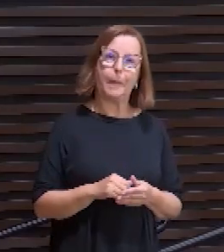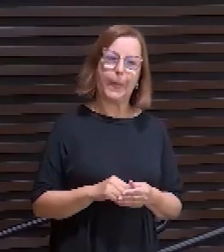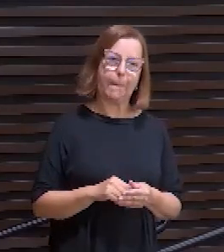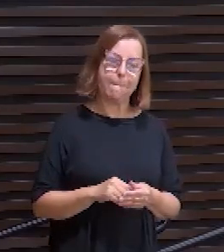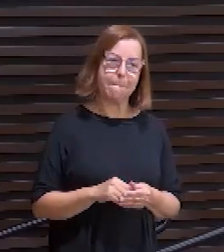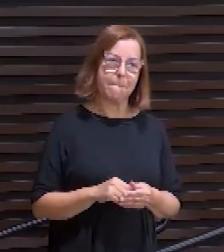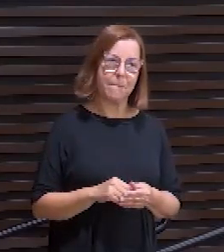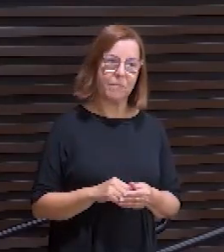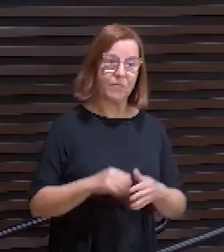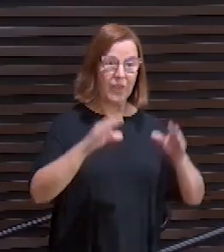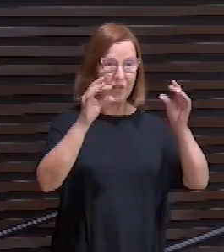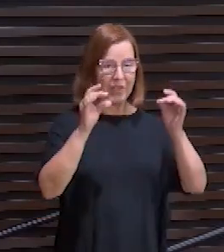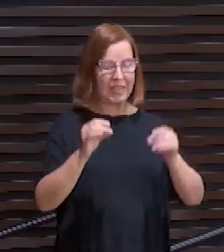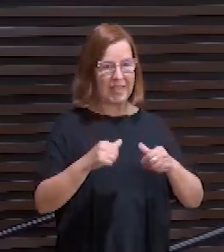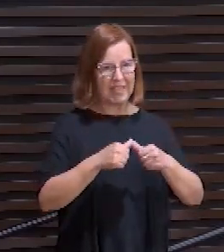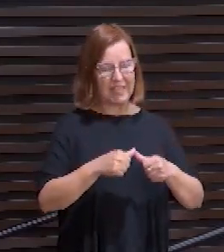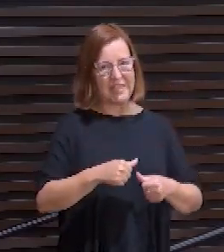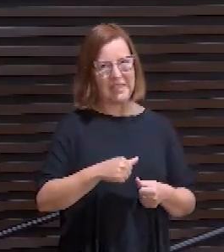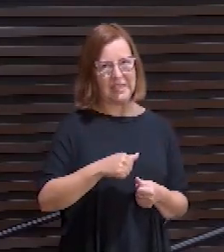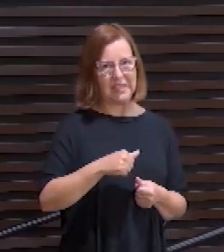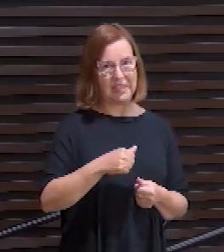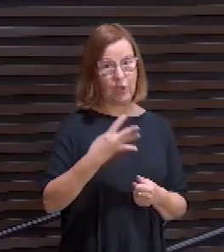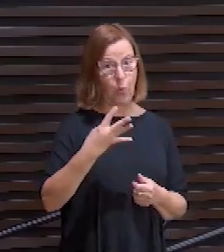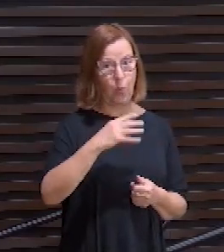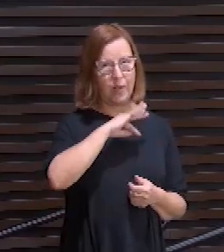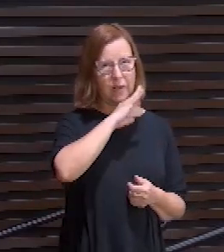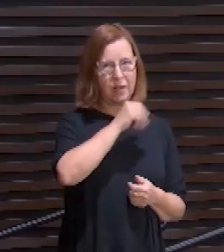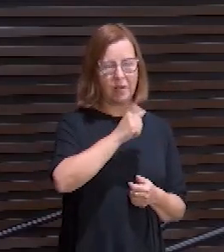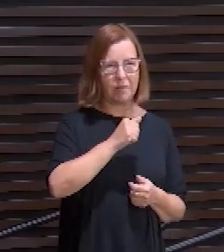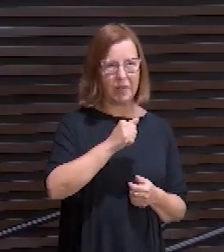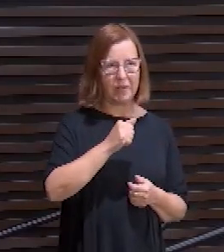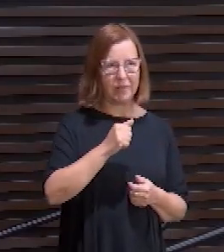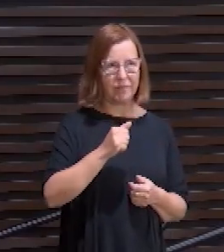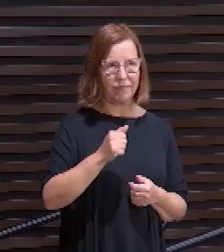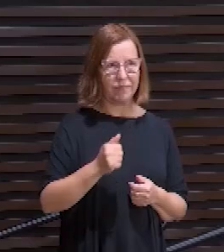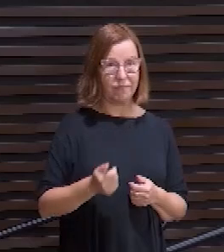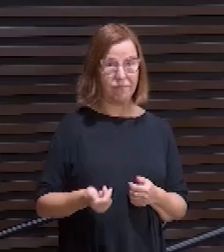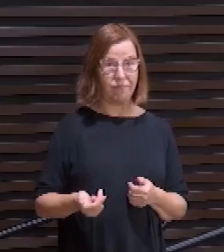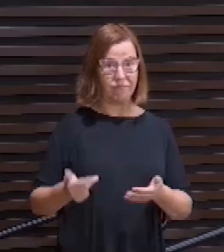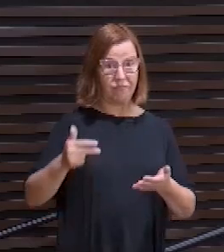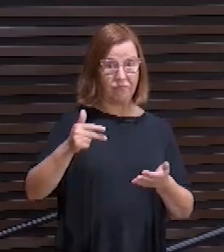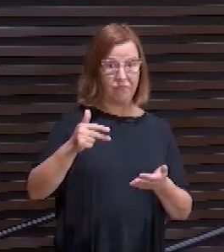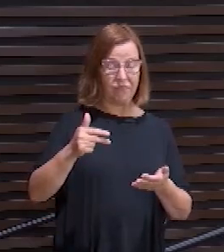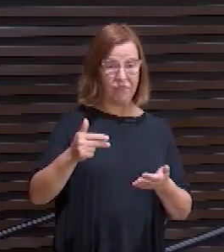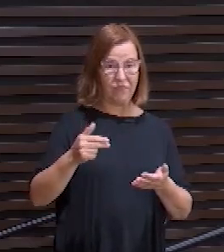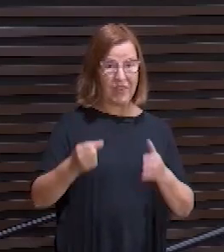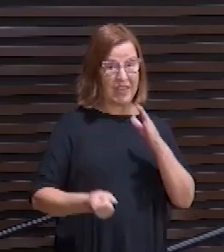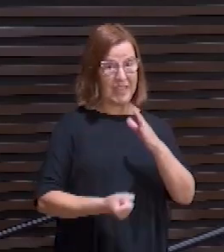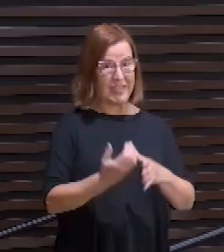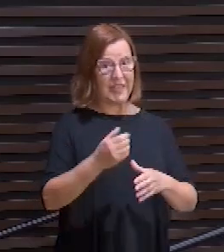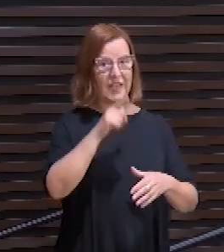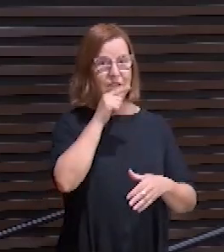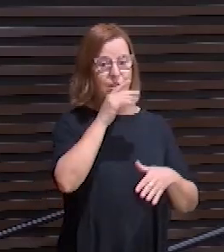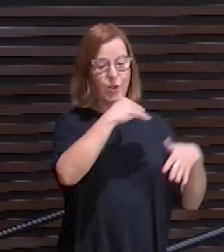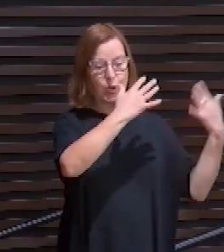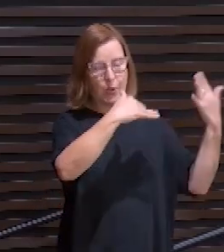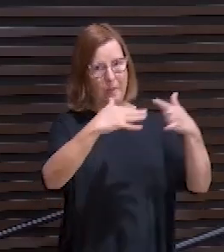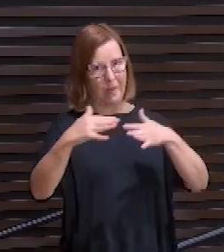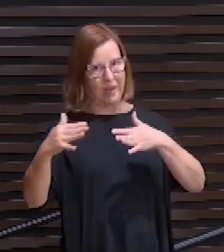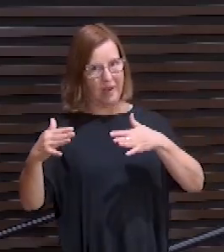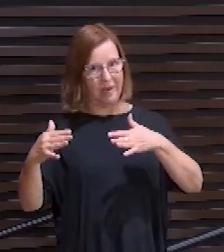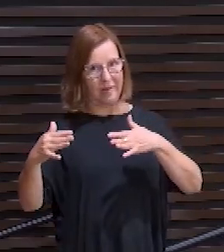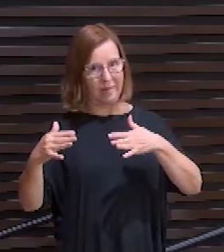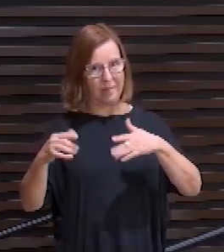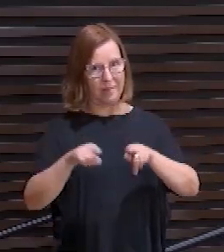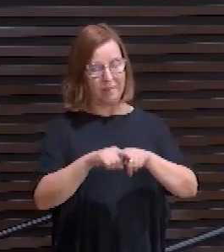E o detalhe é que esses animais, eles subiam do mar. Mas outras